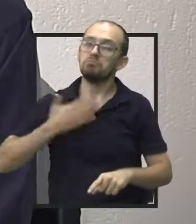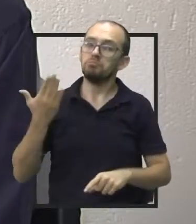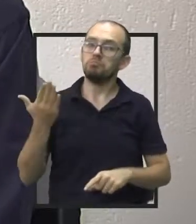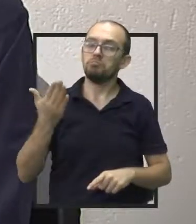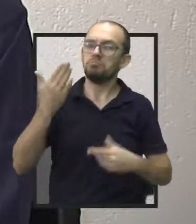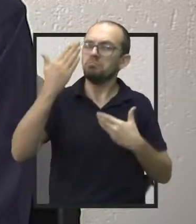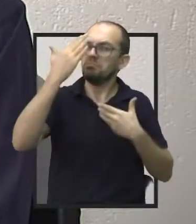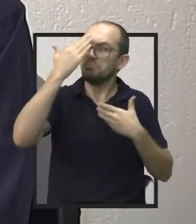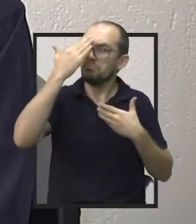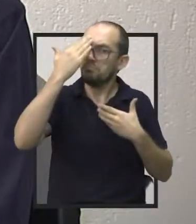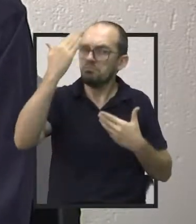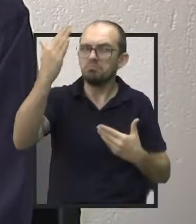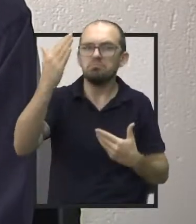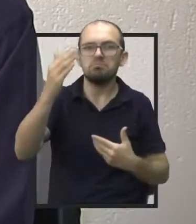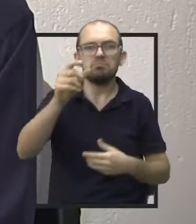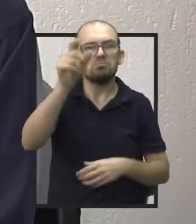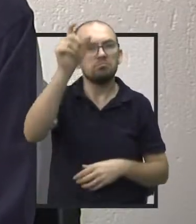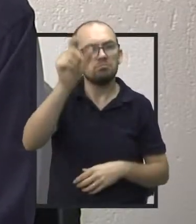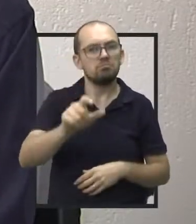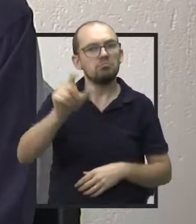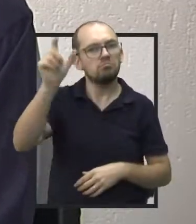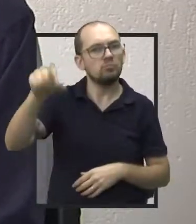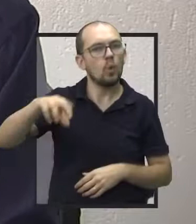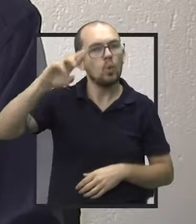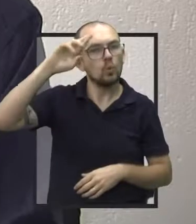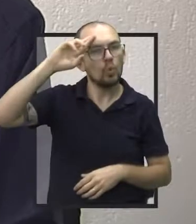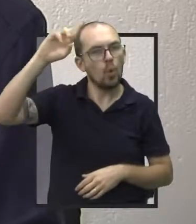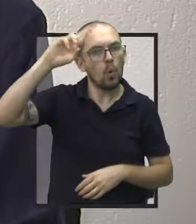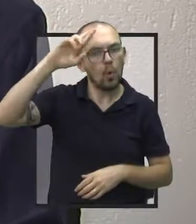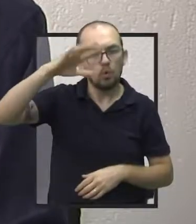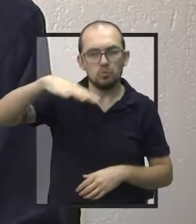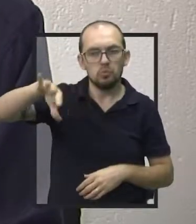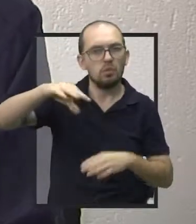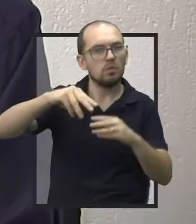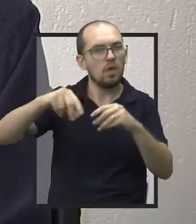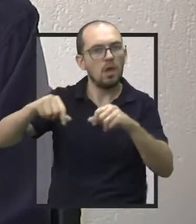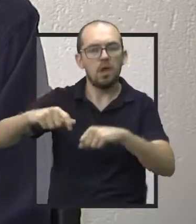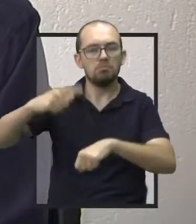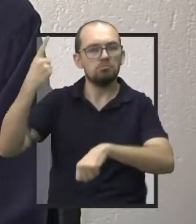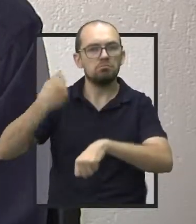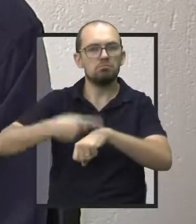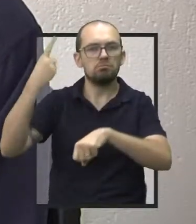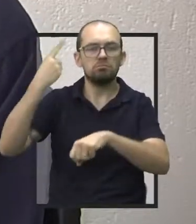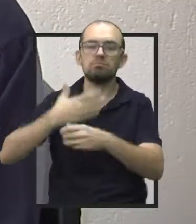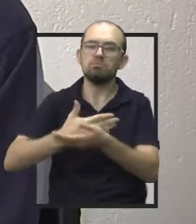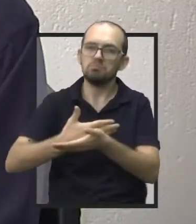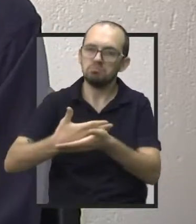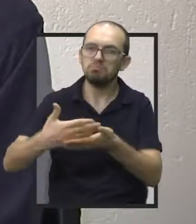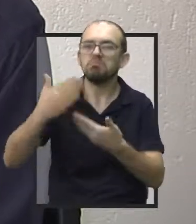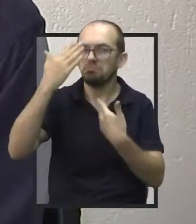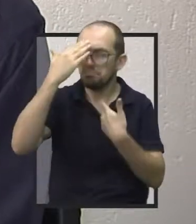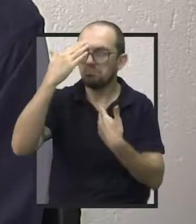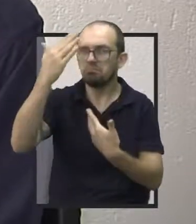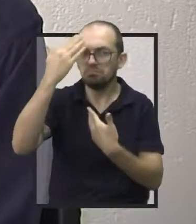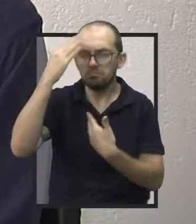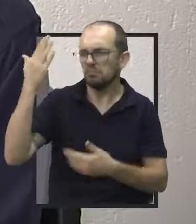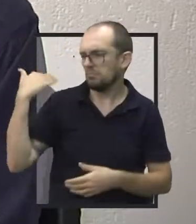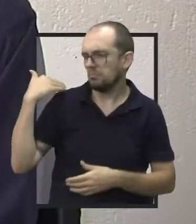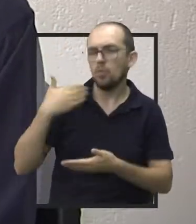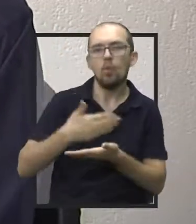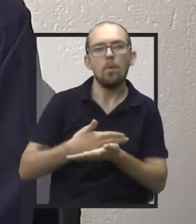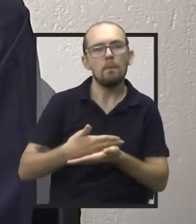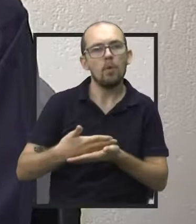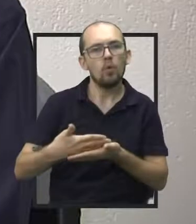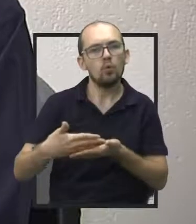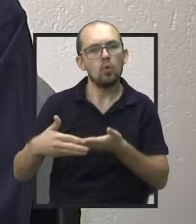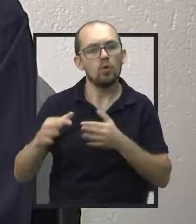pelo pelos proprietários daquele daqueles terrenos eles fizeram agora começaram aí alguns dias atrás eles começaram